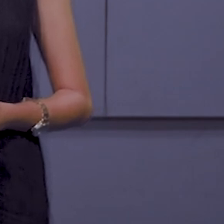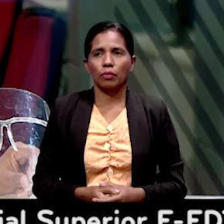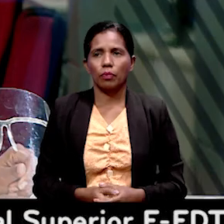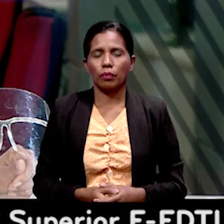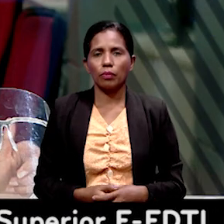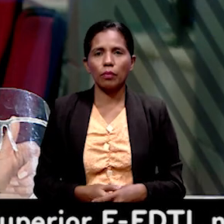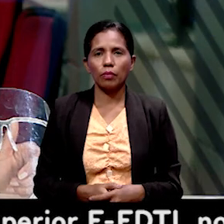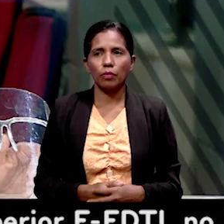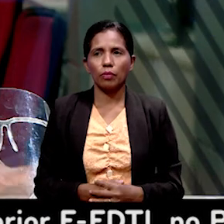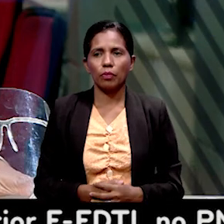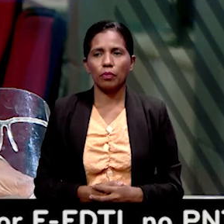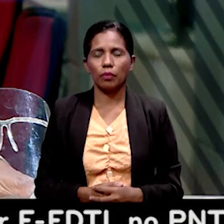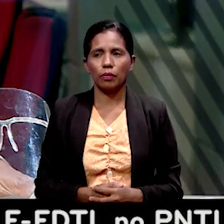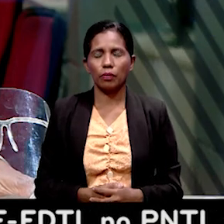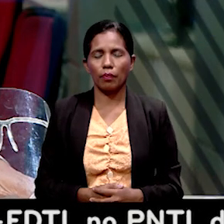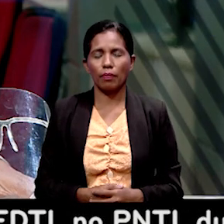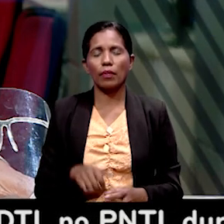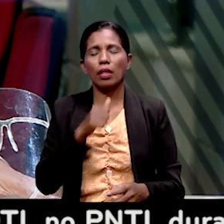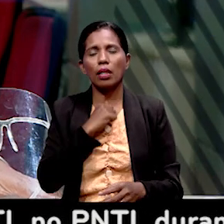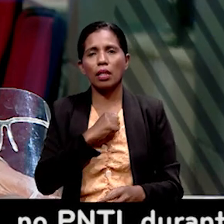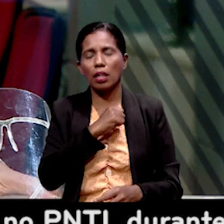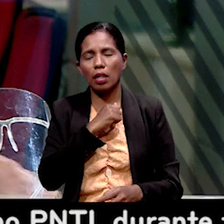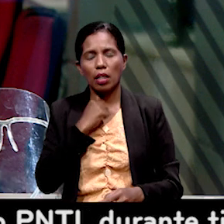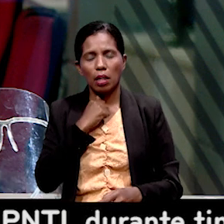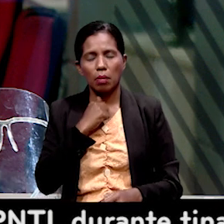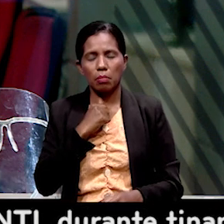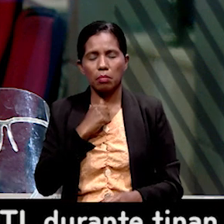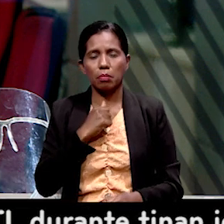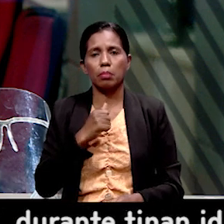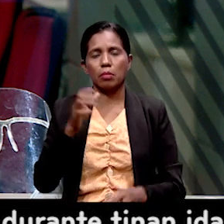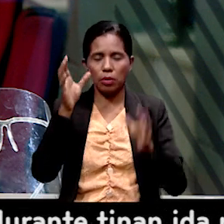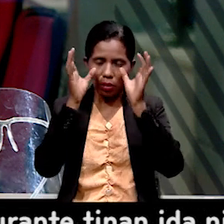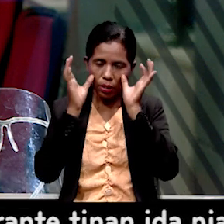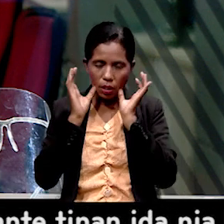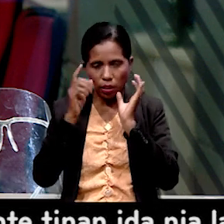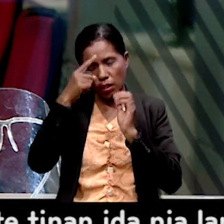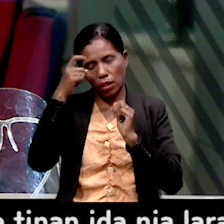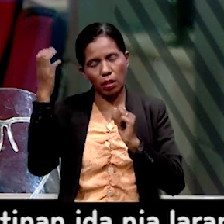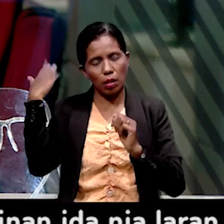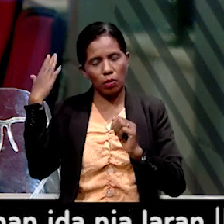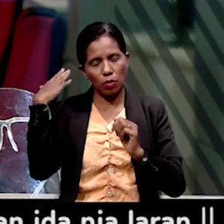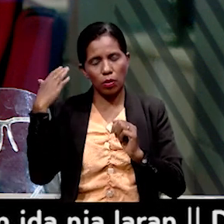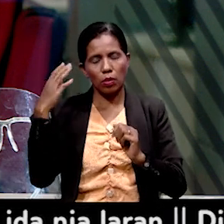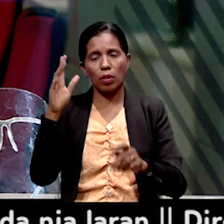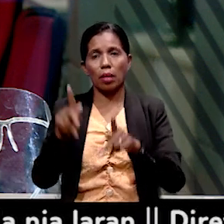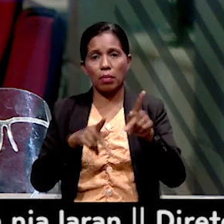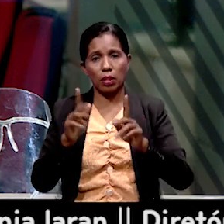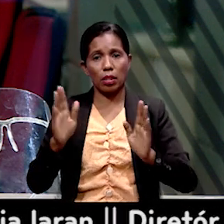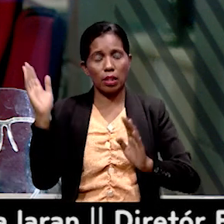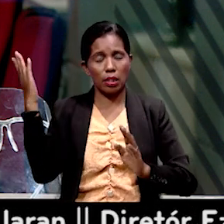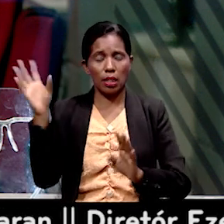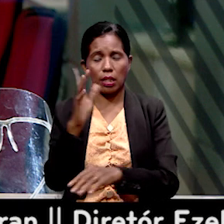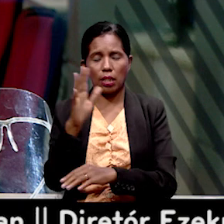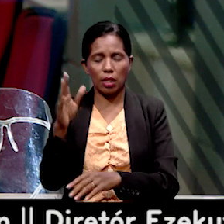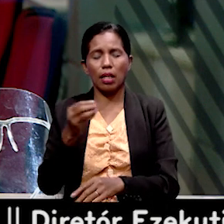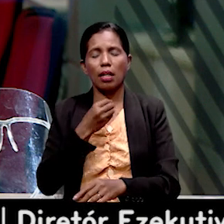Obrigada. Padre Locatelli triste tamane ulu sira ne be mak ulu ki funu larang ham povu ni hani wai mori da daung ne halua